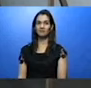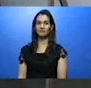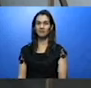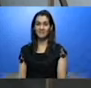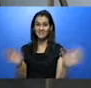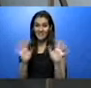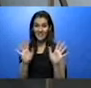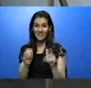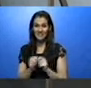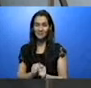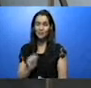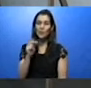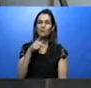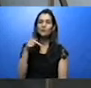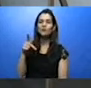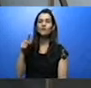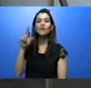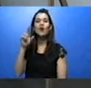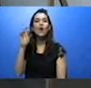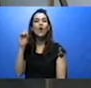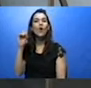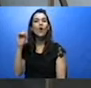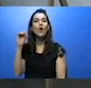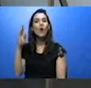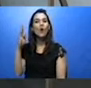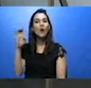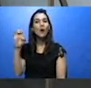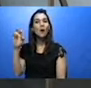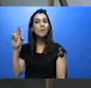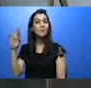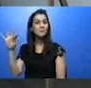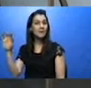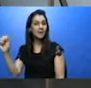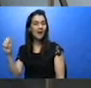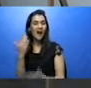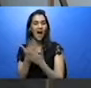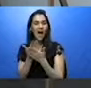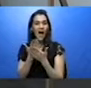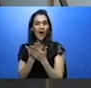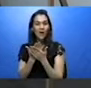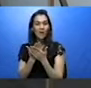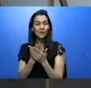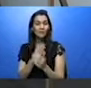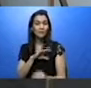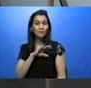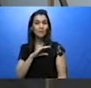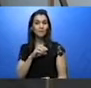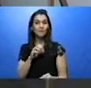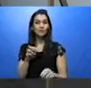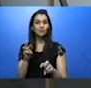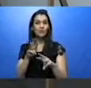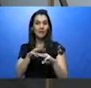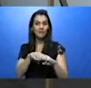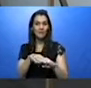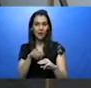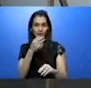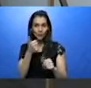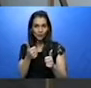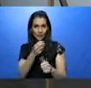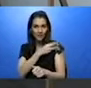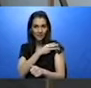Olá, eu sou a professora Roberta, estou com vocês para mais uma aula de matemática. Tudo bem com vocês, terceiro ano? Então vamos